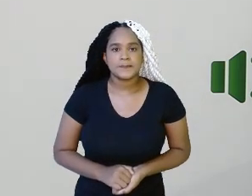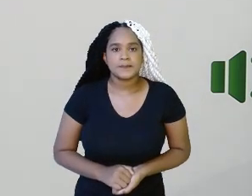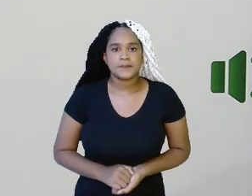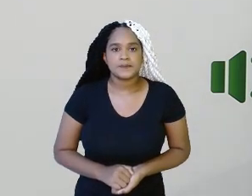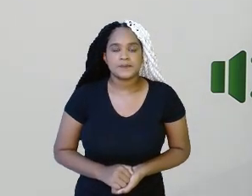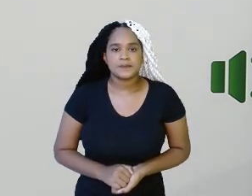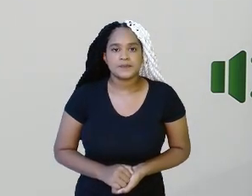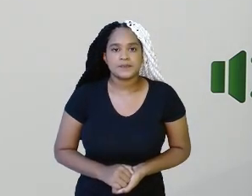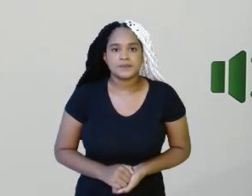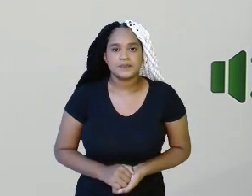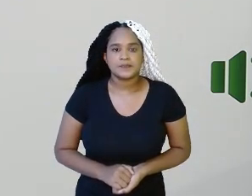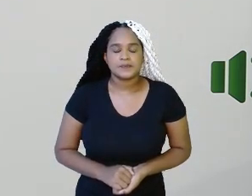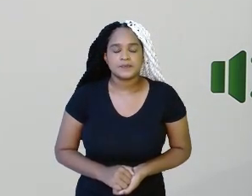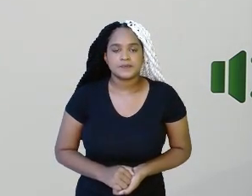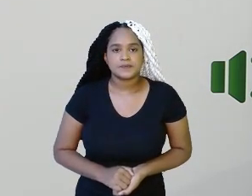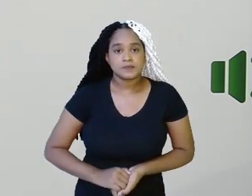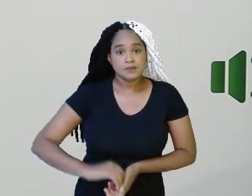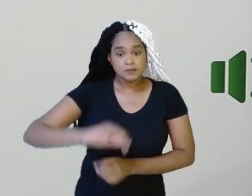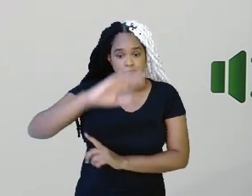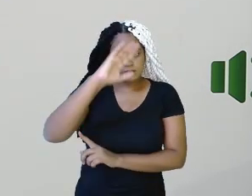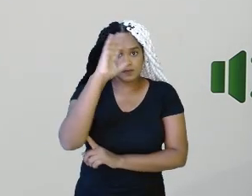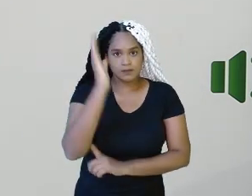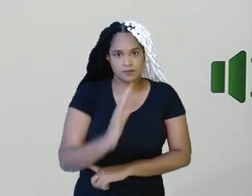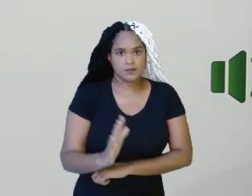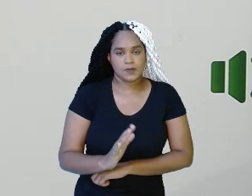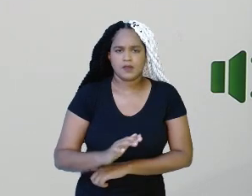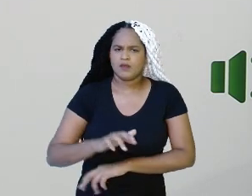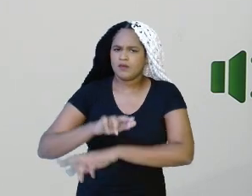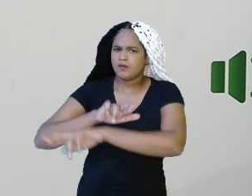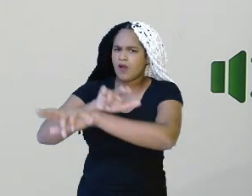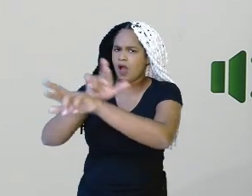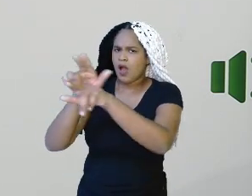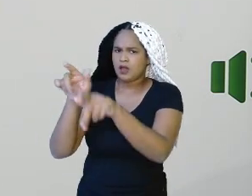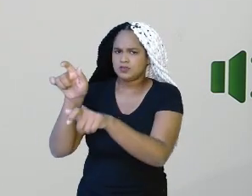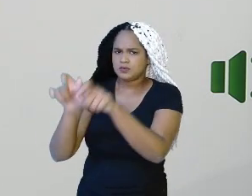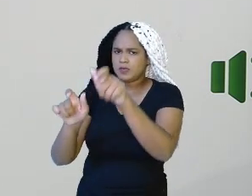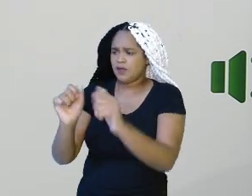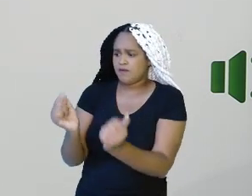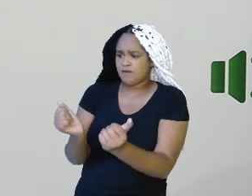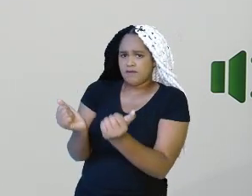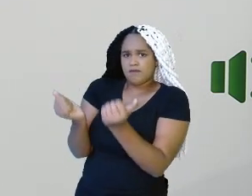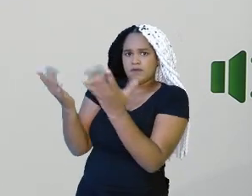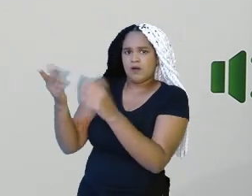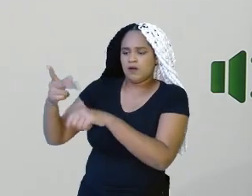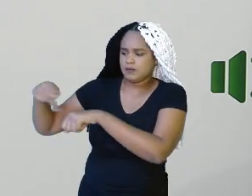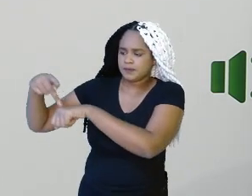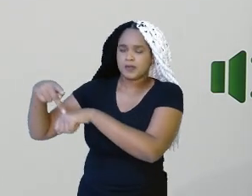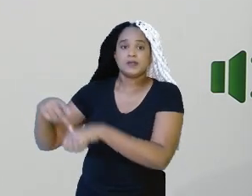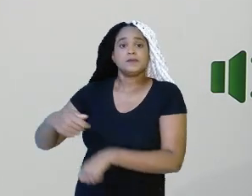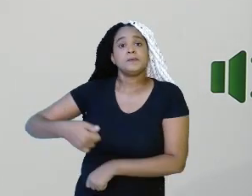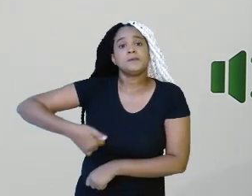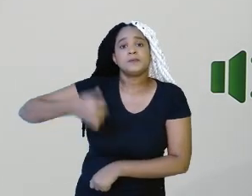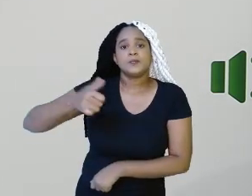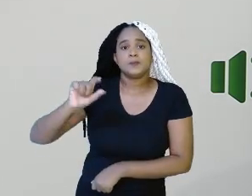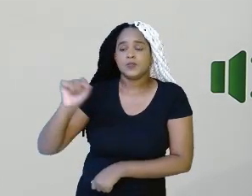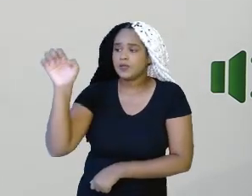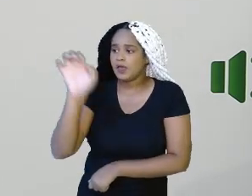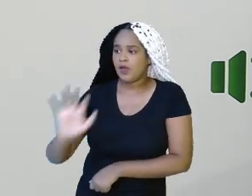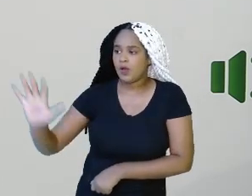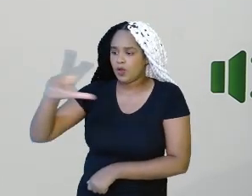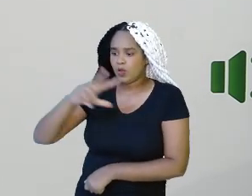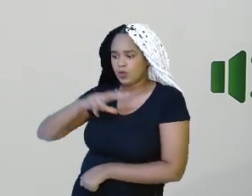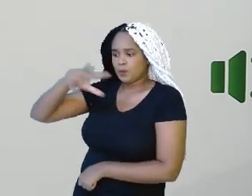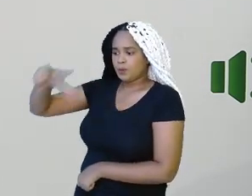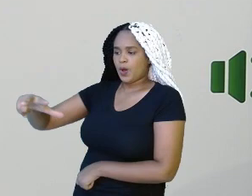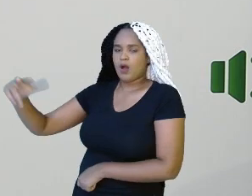nós tivemos no Brasil a visita de vários povos estrangeiros, primeiramente os portugueses, e a gente também tinha